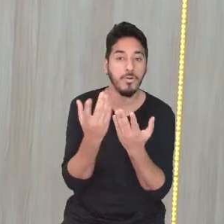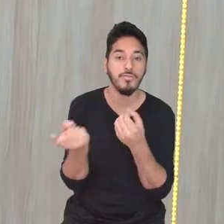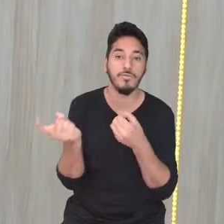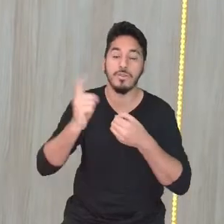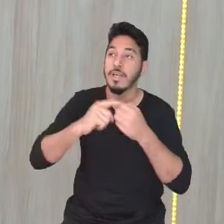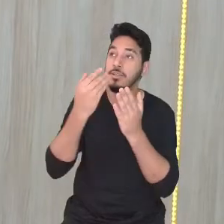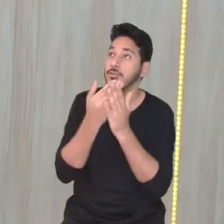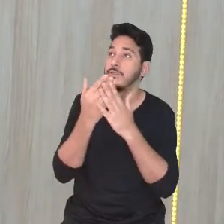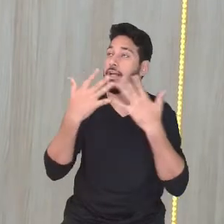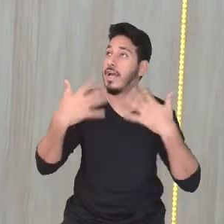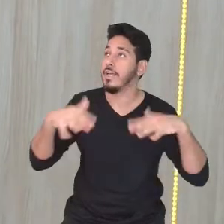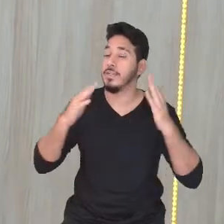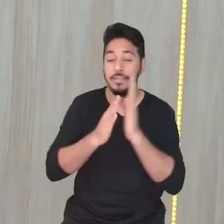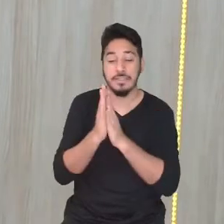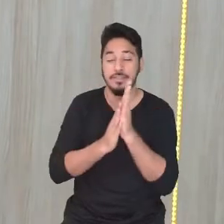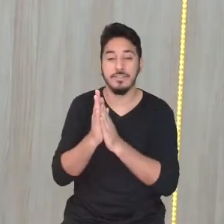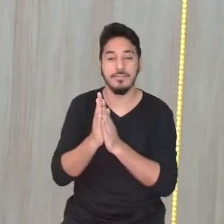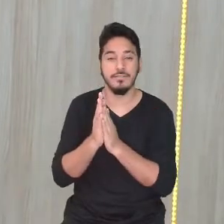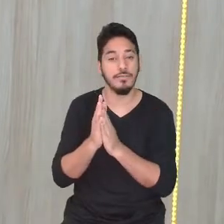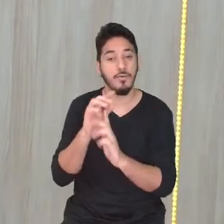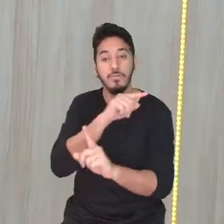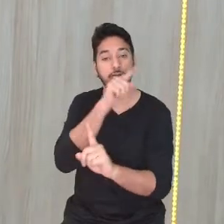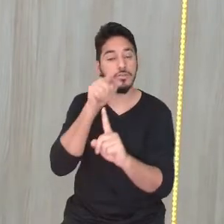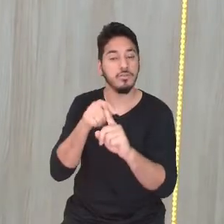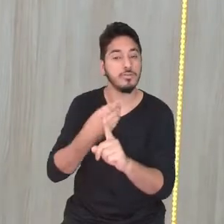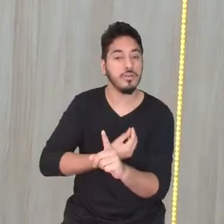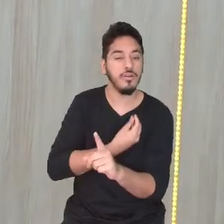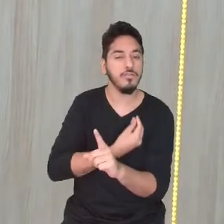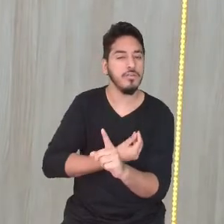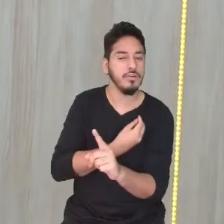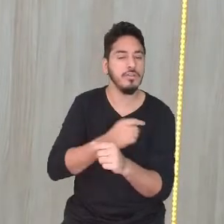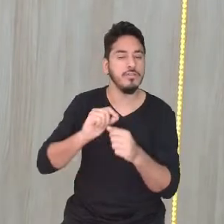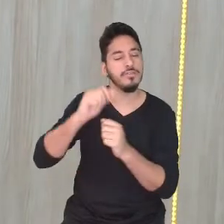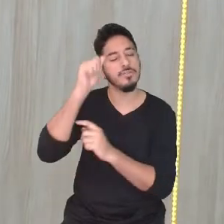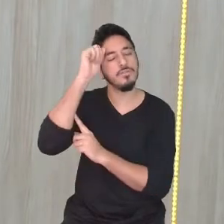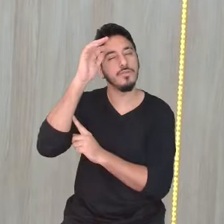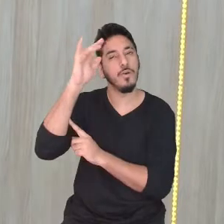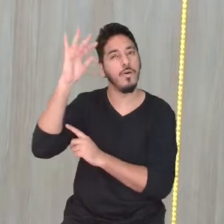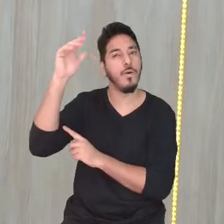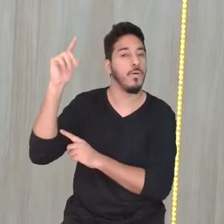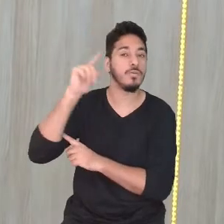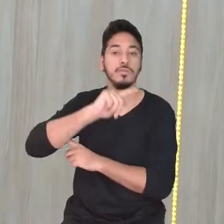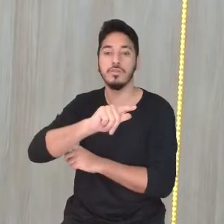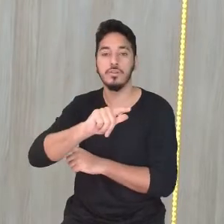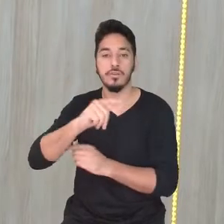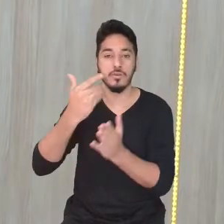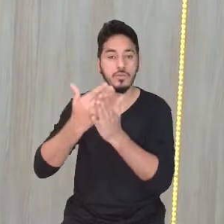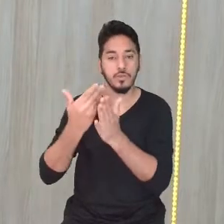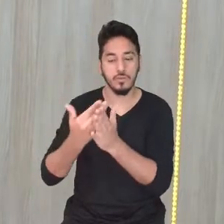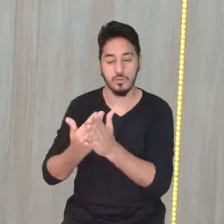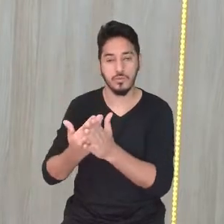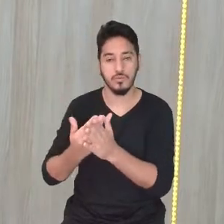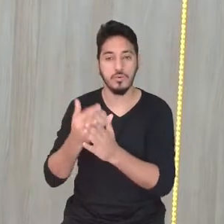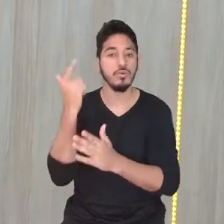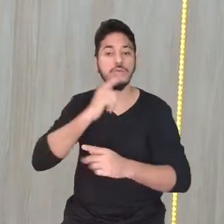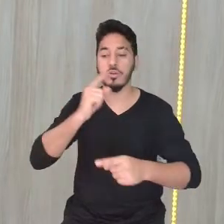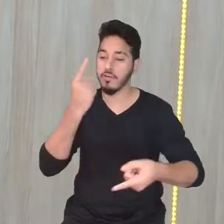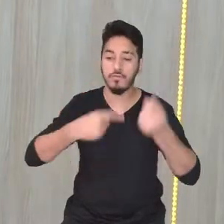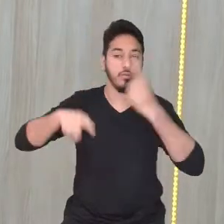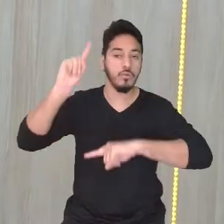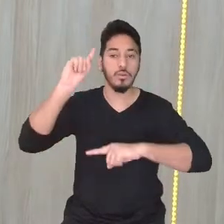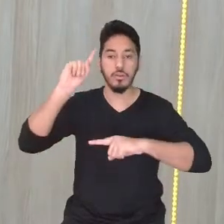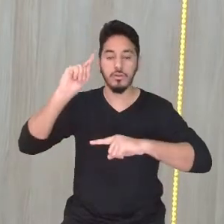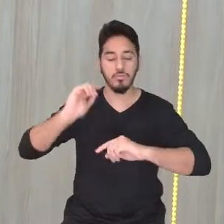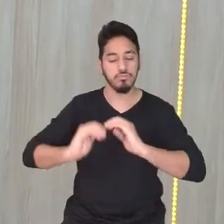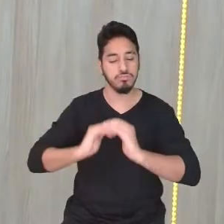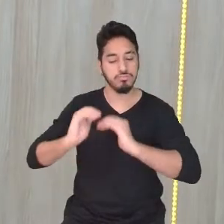voltado a estudar. O objetivo que tinham na vida de realizar sonhos através dos estudos, poder evoluir, poder crescer, e